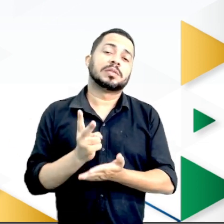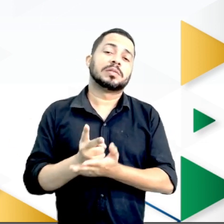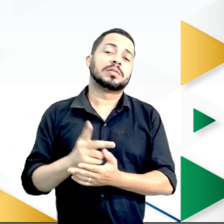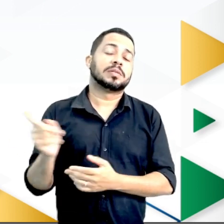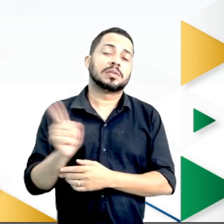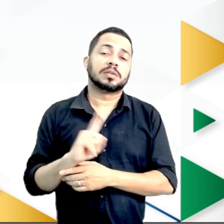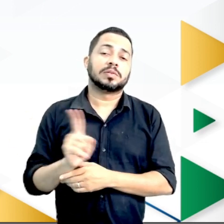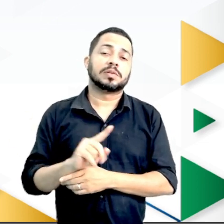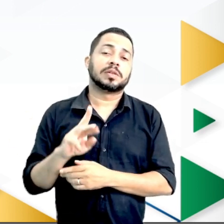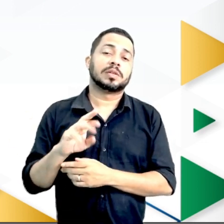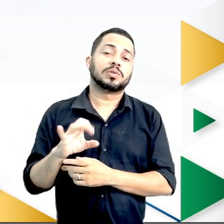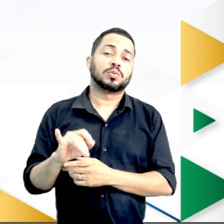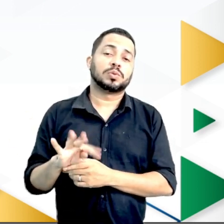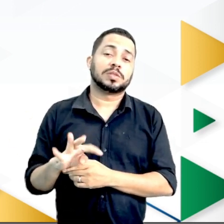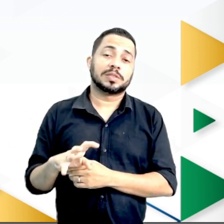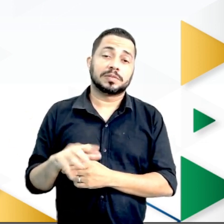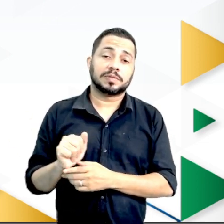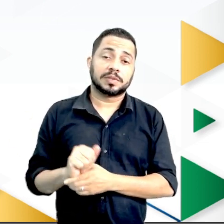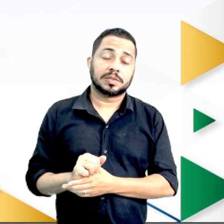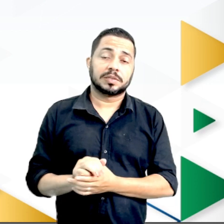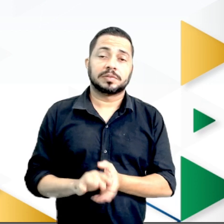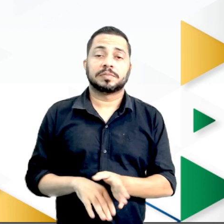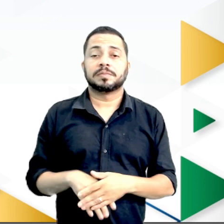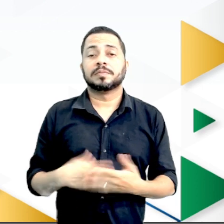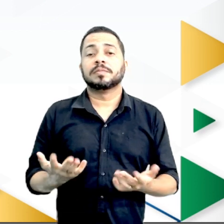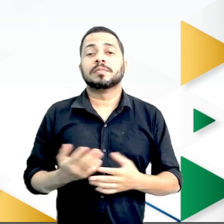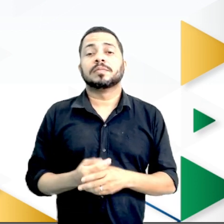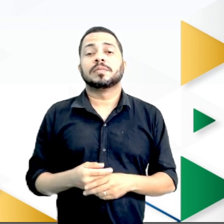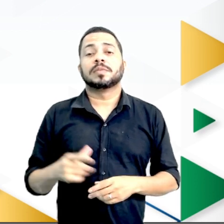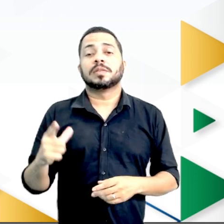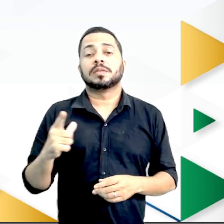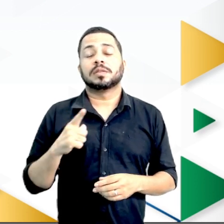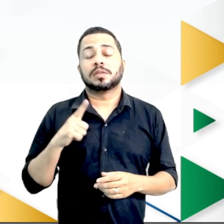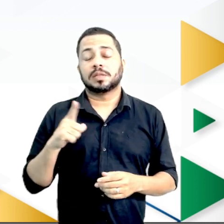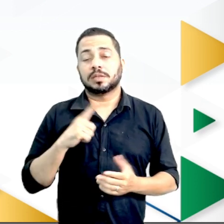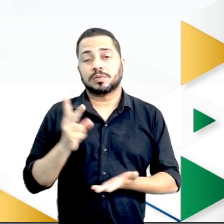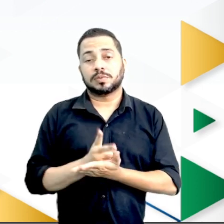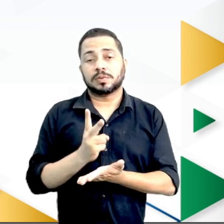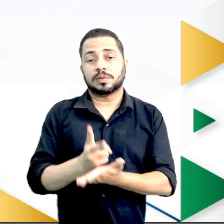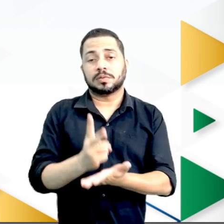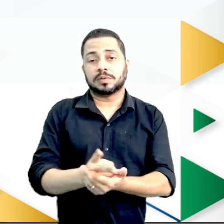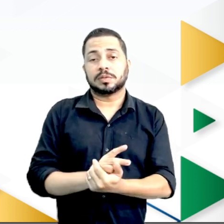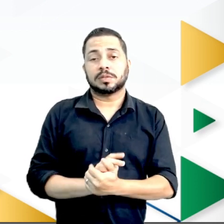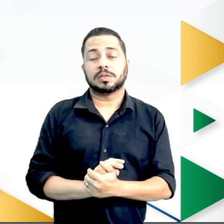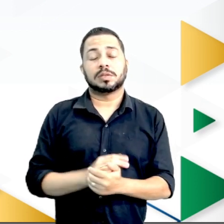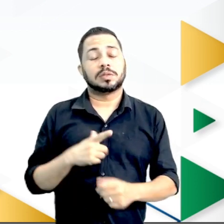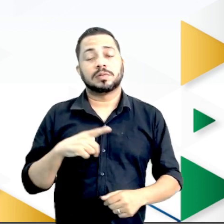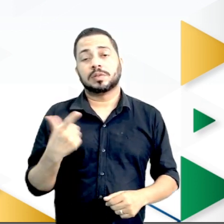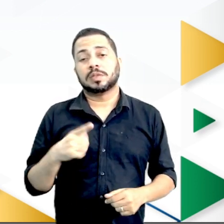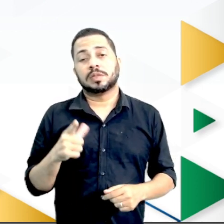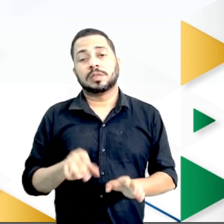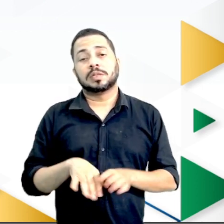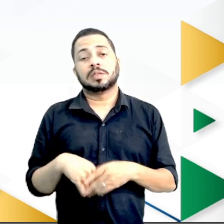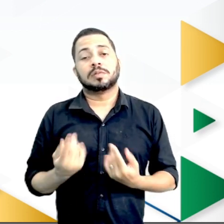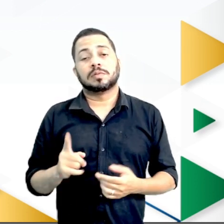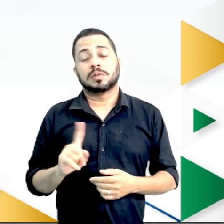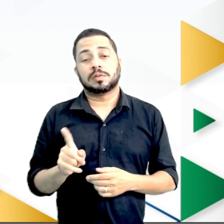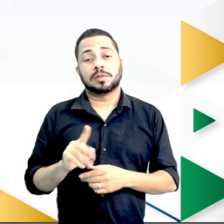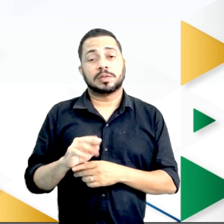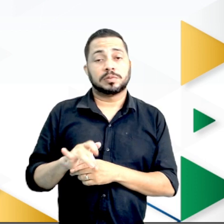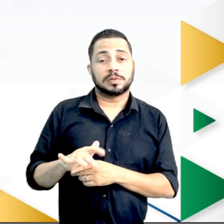não recursiva, tá? Recursiva ela tem continuidade. Nesse caso aí não tem continuidade, por isso não